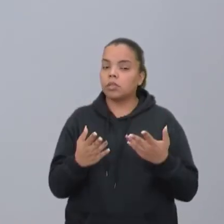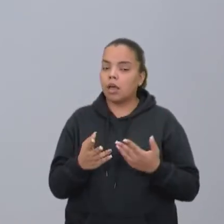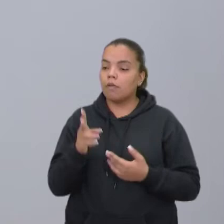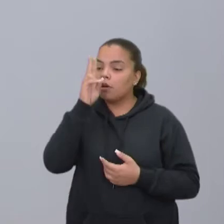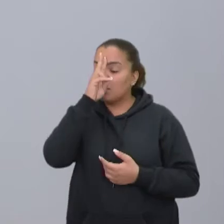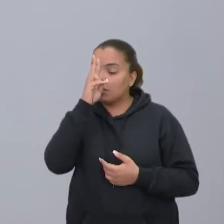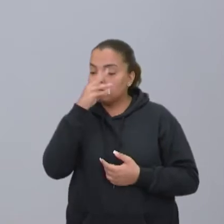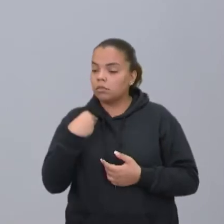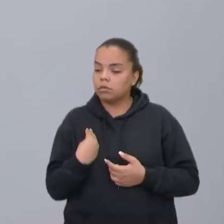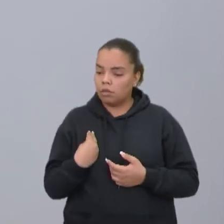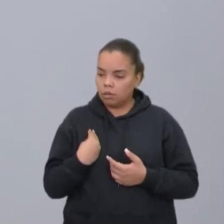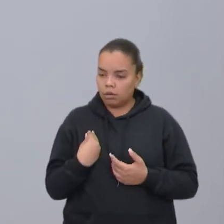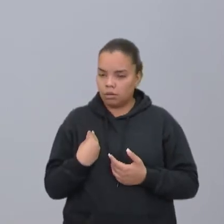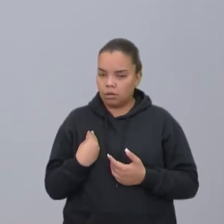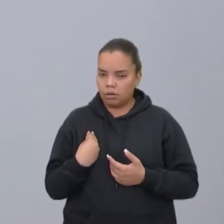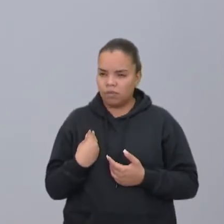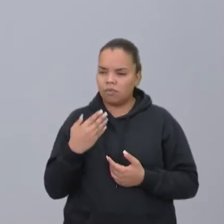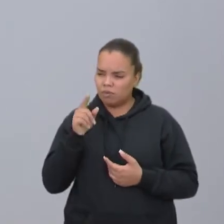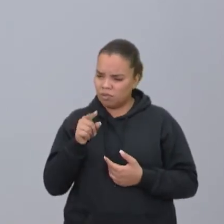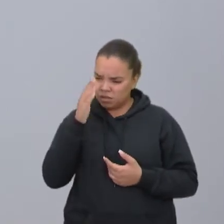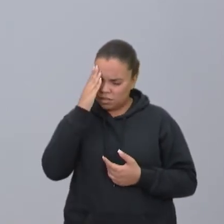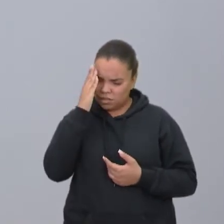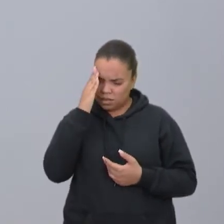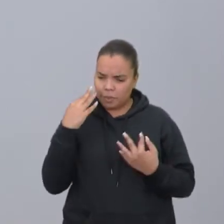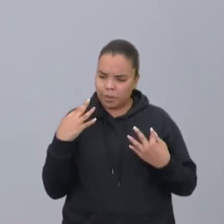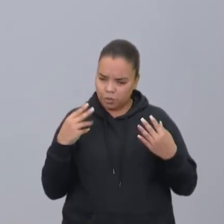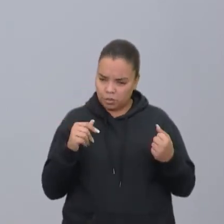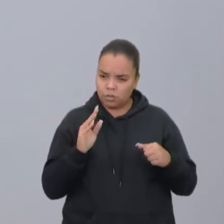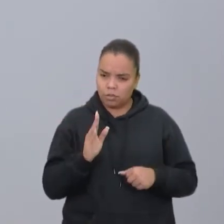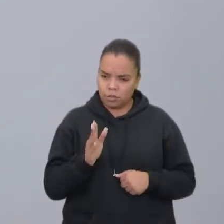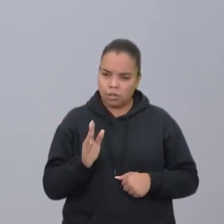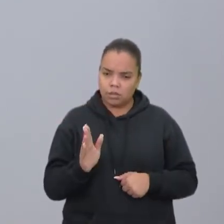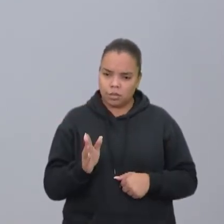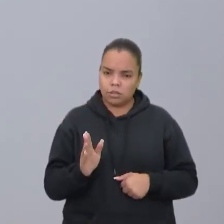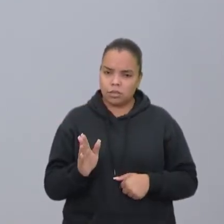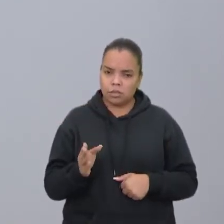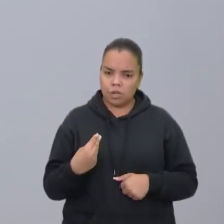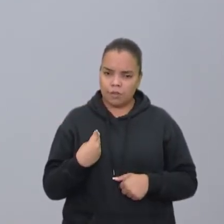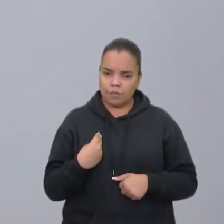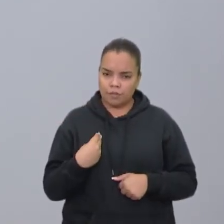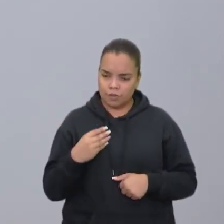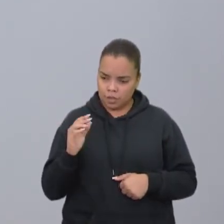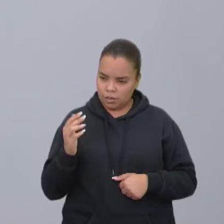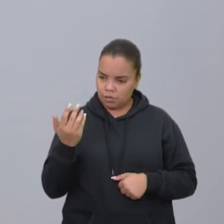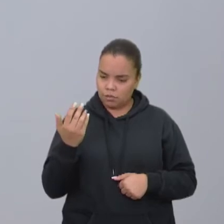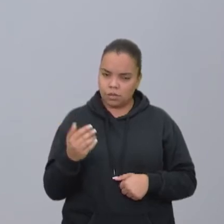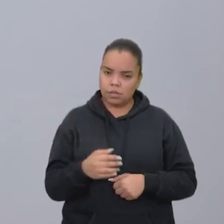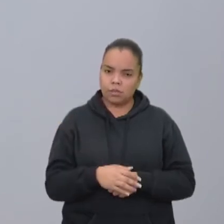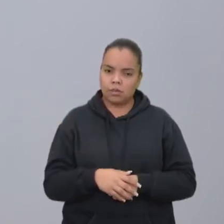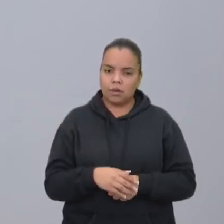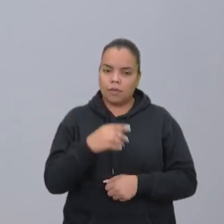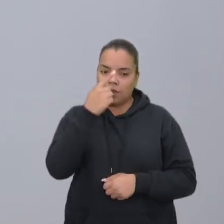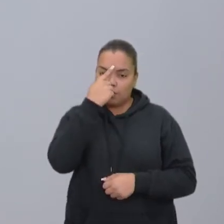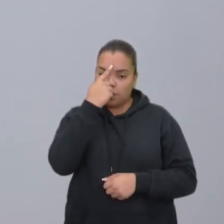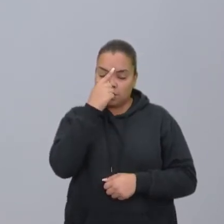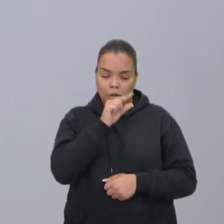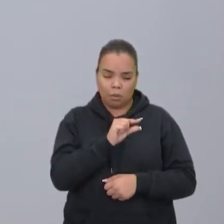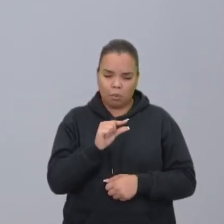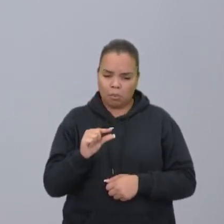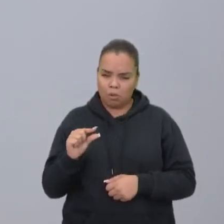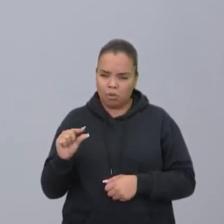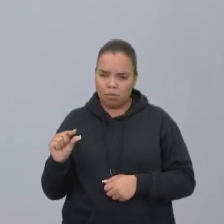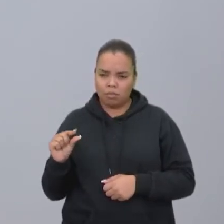história da sua vida? Será que você sabe aí tudo que quem mora com você aí? E eu fiquei pensando, poucas vezes,